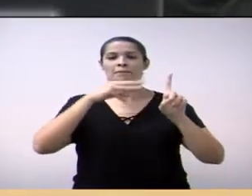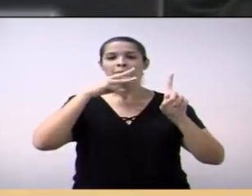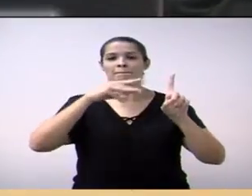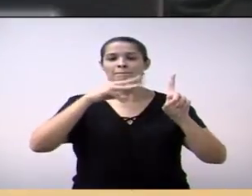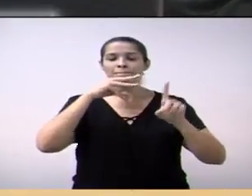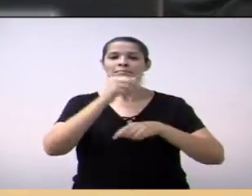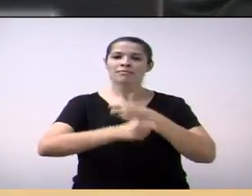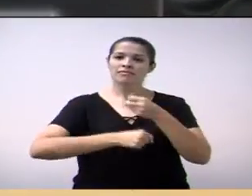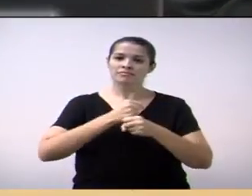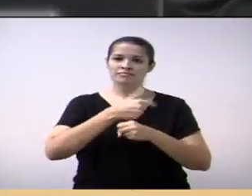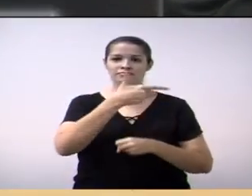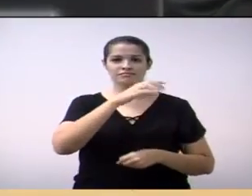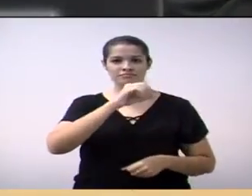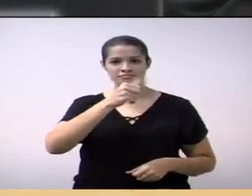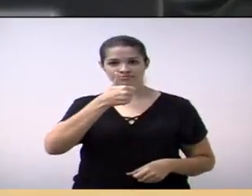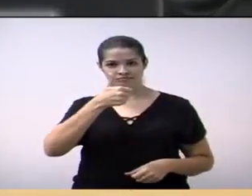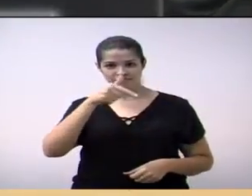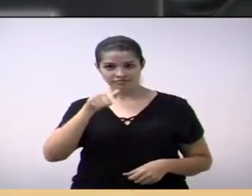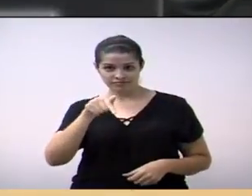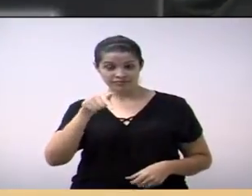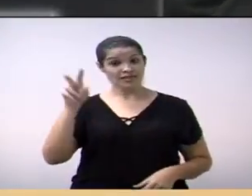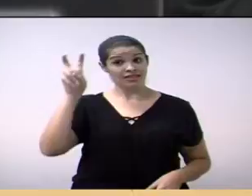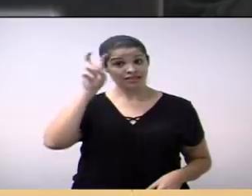março de 2017, quinta-feira.